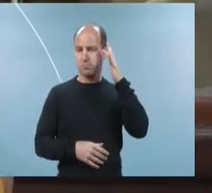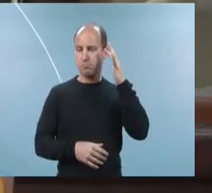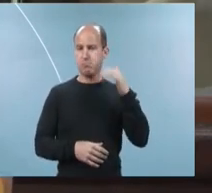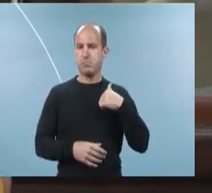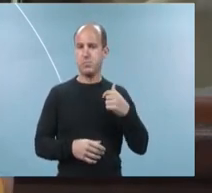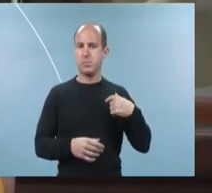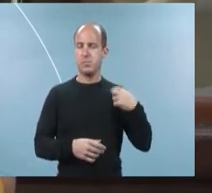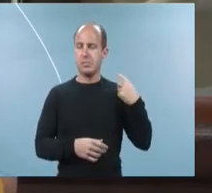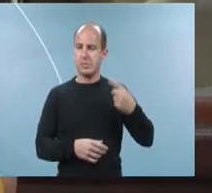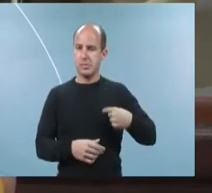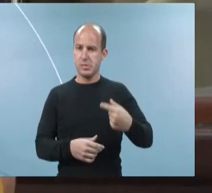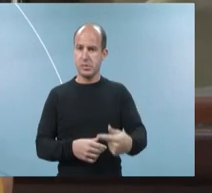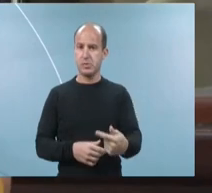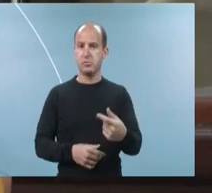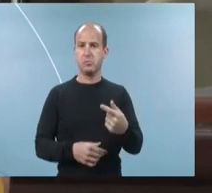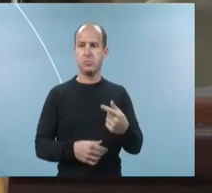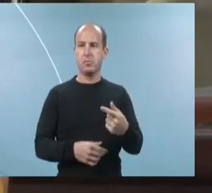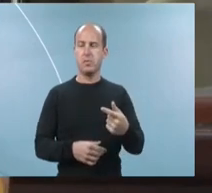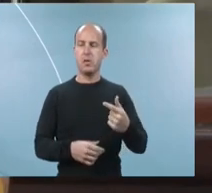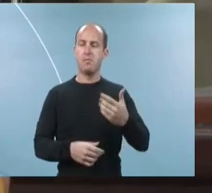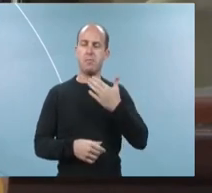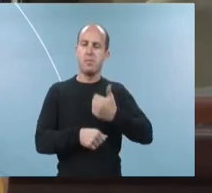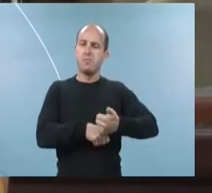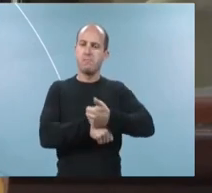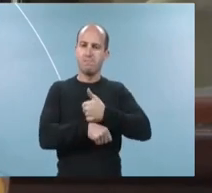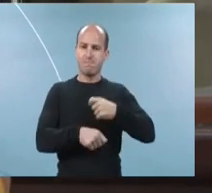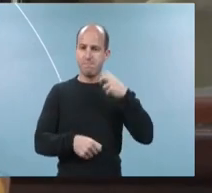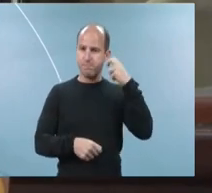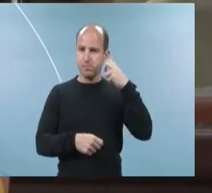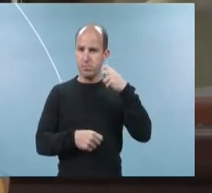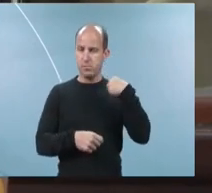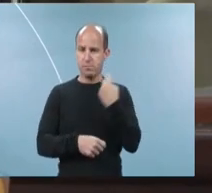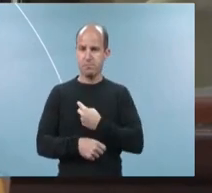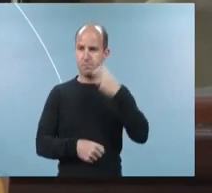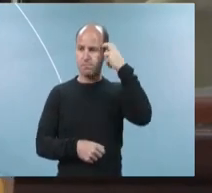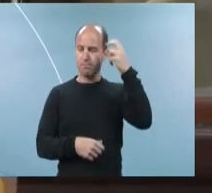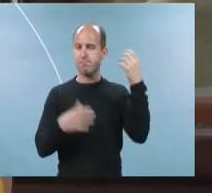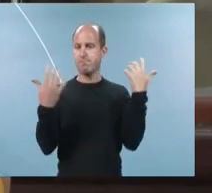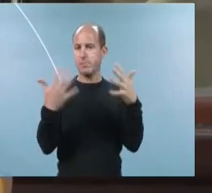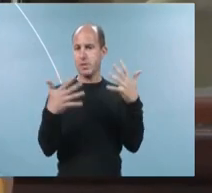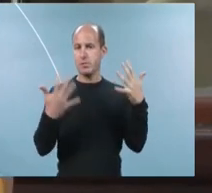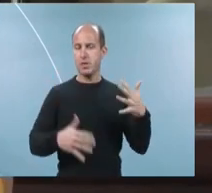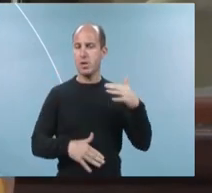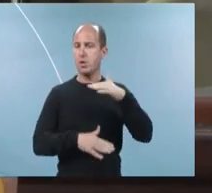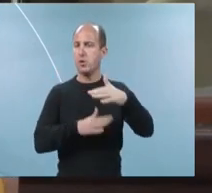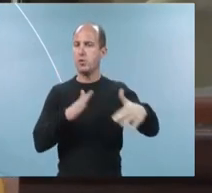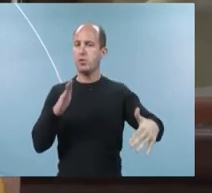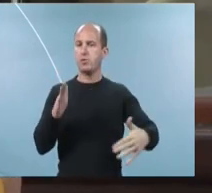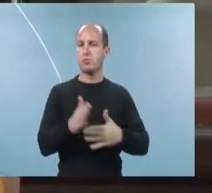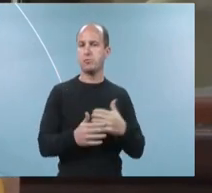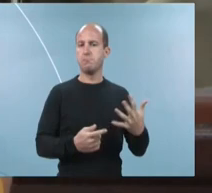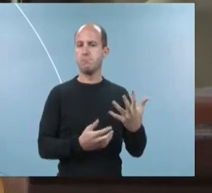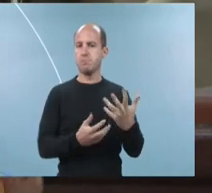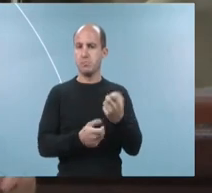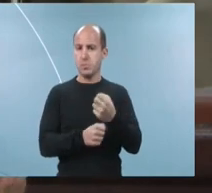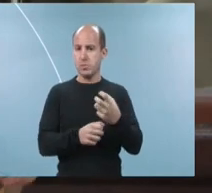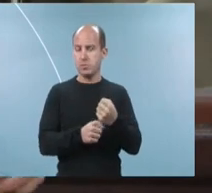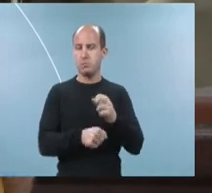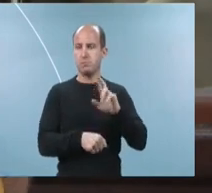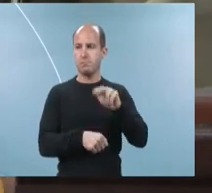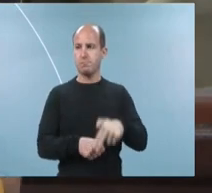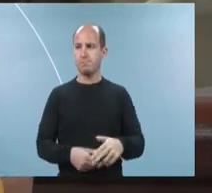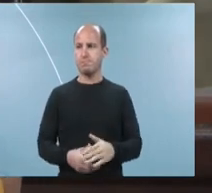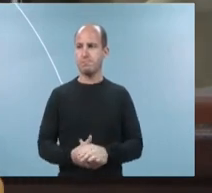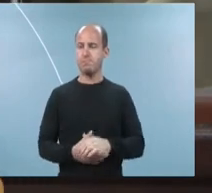e eternizam o melhor da nossa cultura. Parabéns a todos os artesãos do Rio Grande do